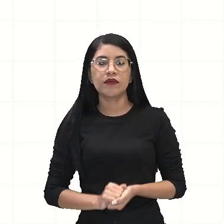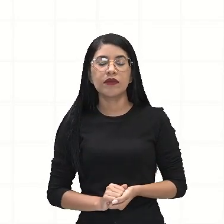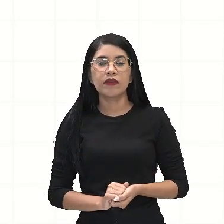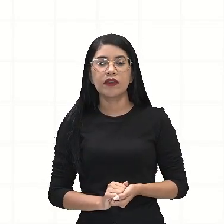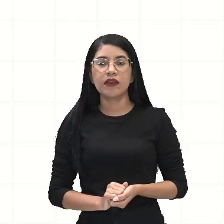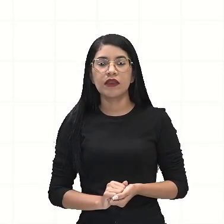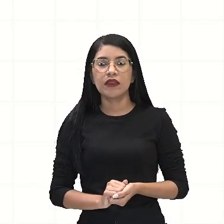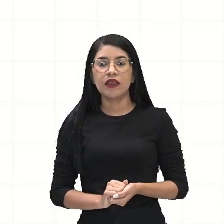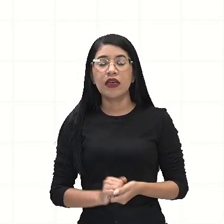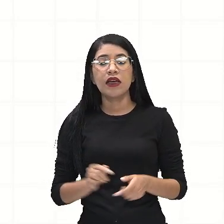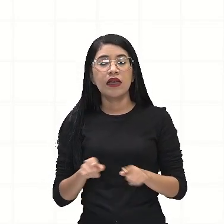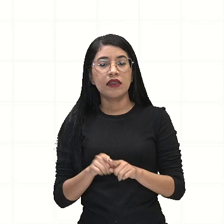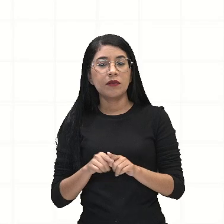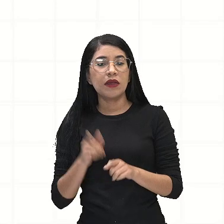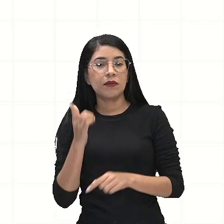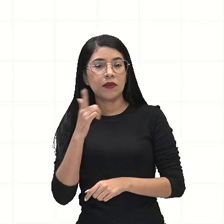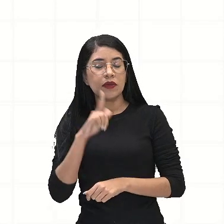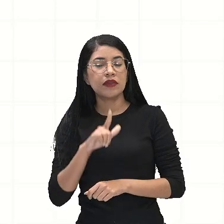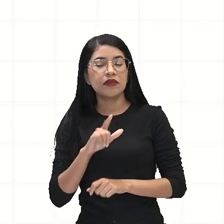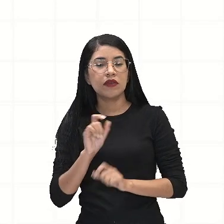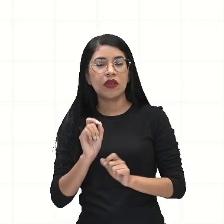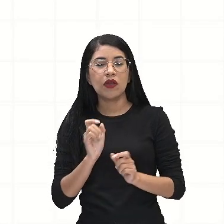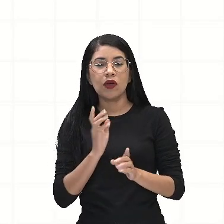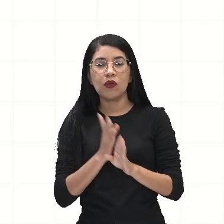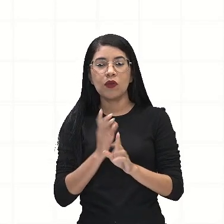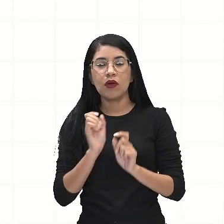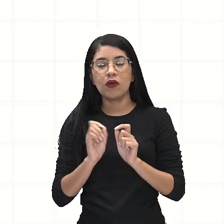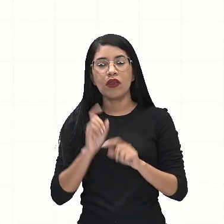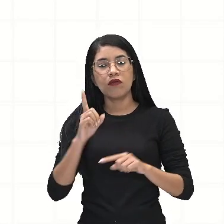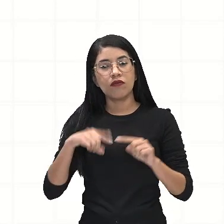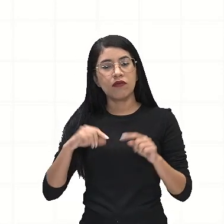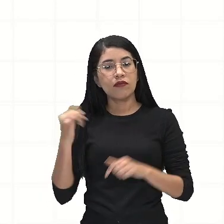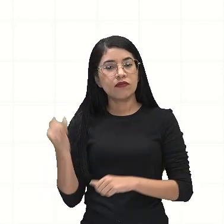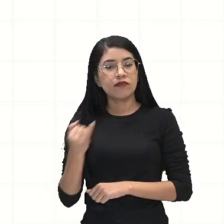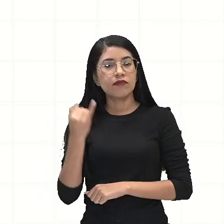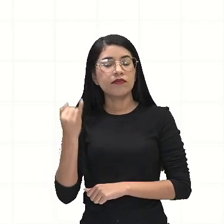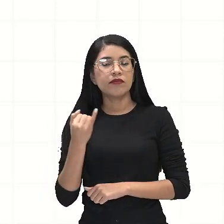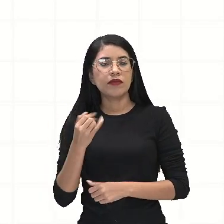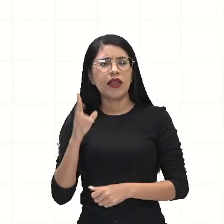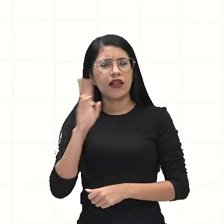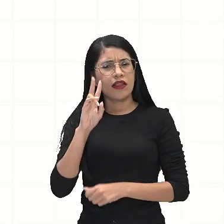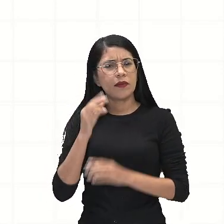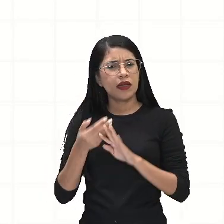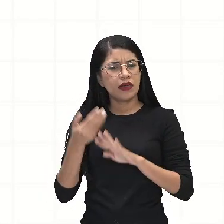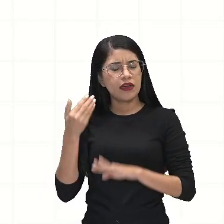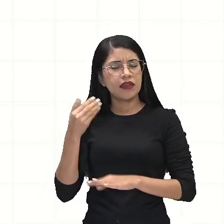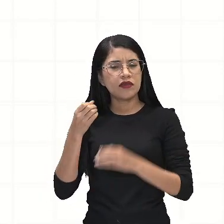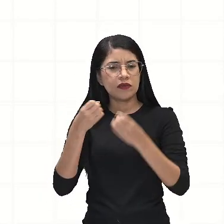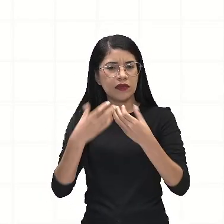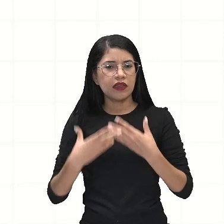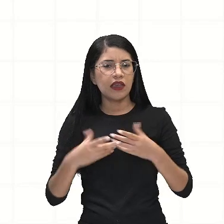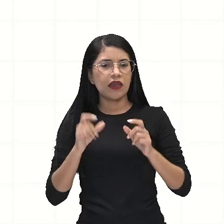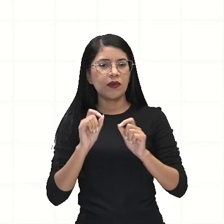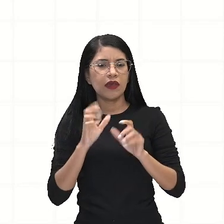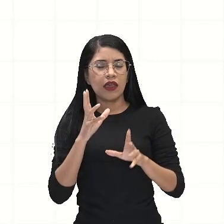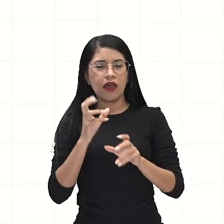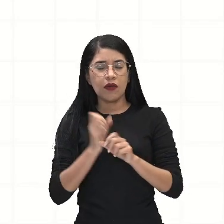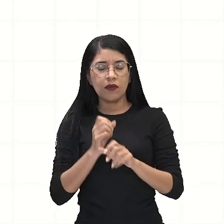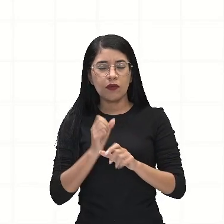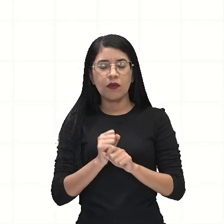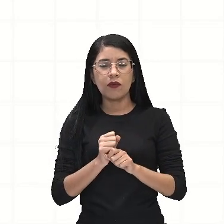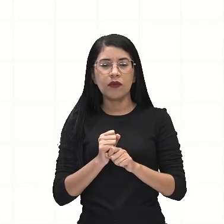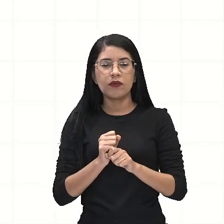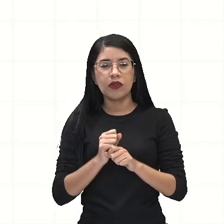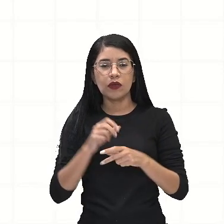ferramenta muito importante. Por quê? Lembra lá da fórmula de Bhaskara que é o seguinte, ó, x